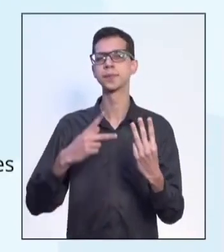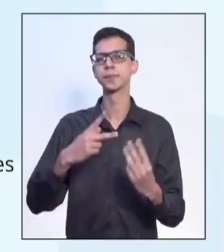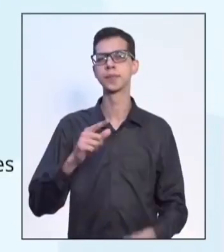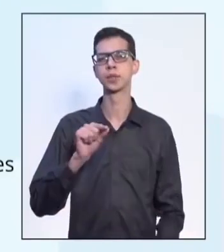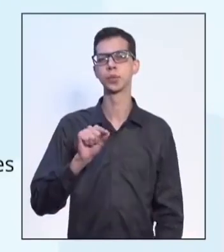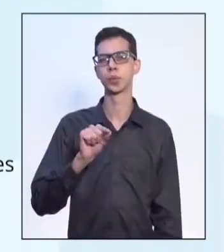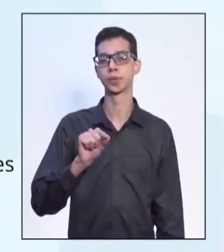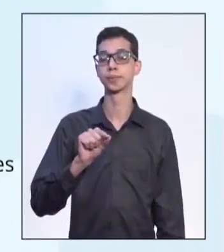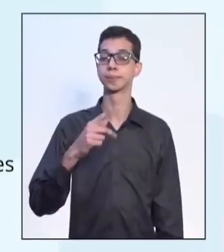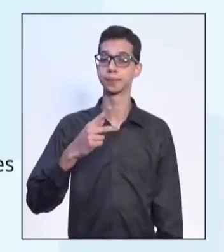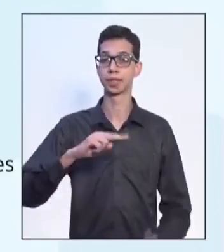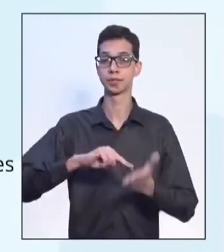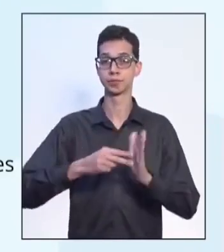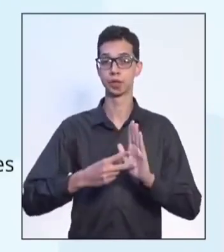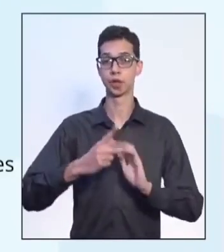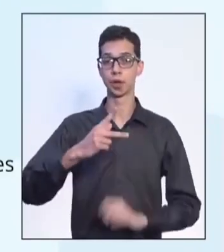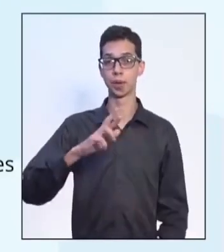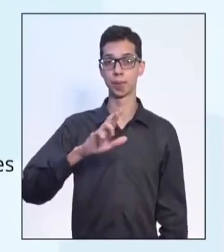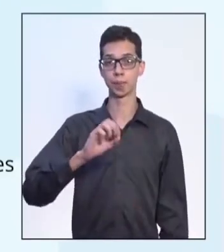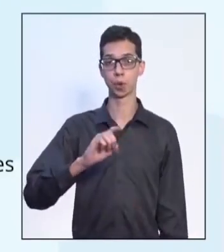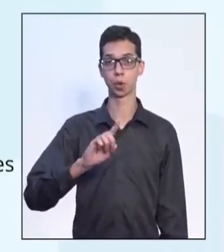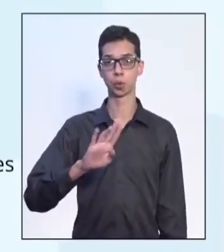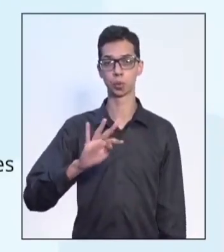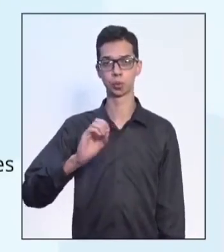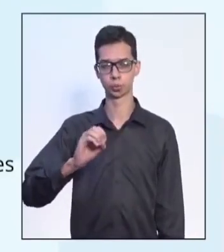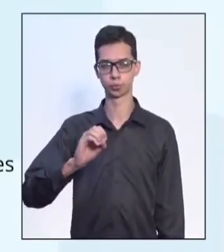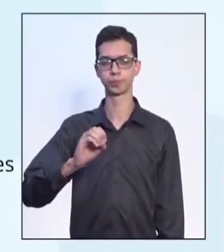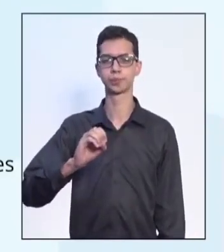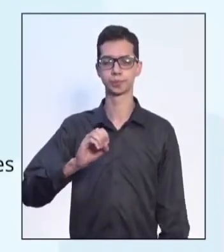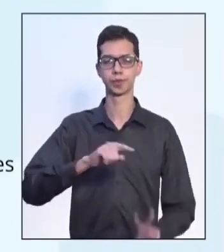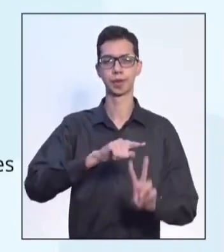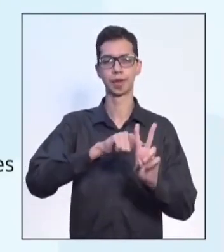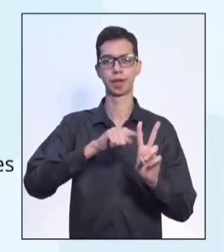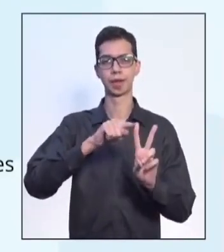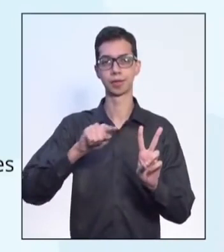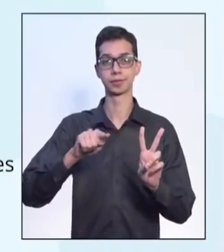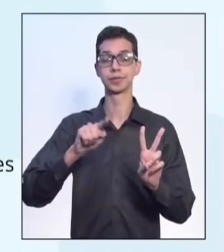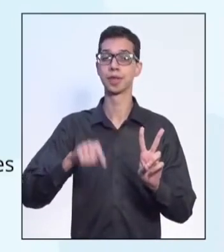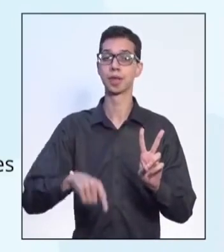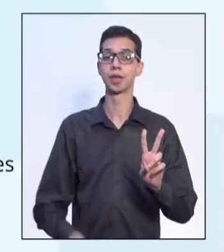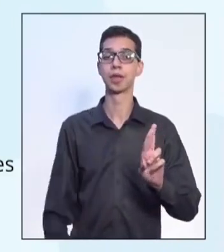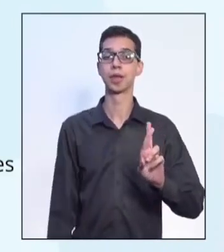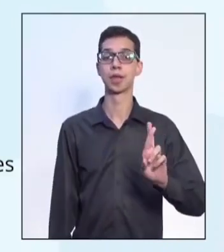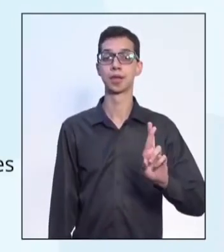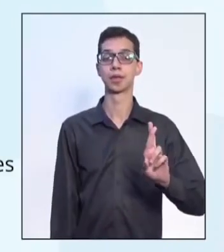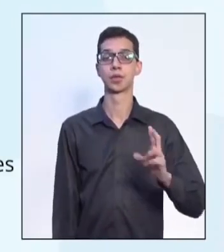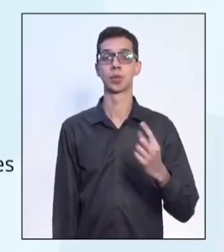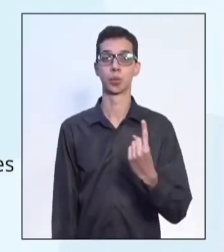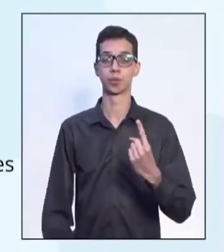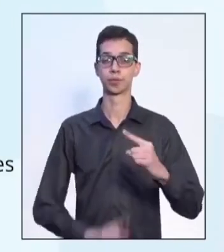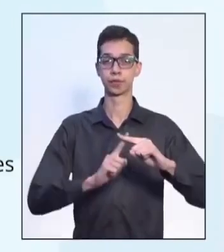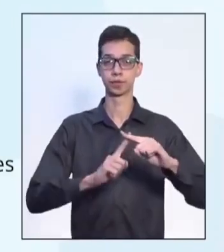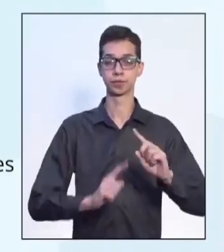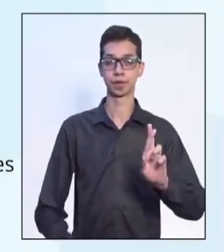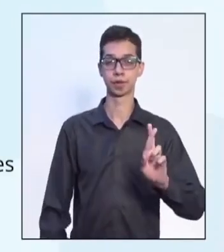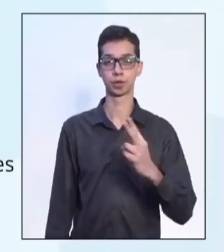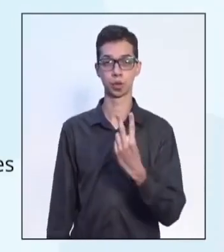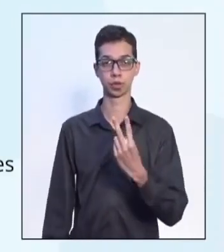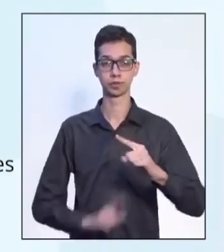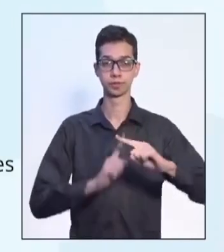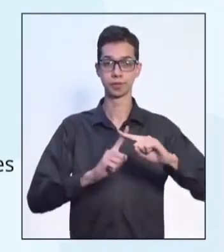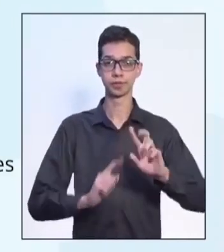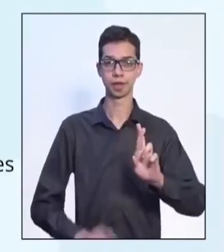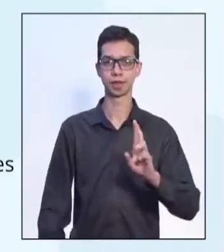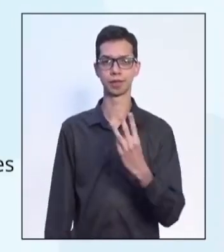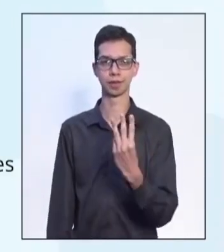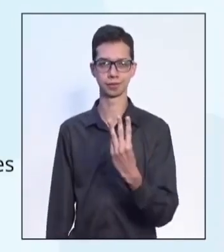o produto das raízes. R1 vezes R2 vezes R3. Muito